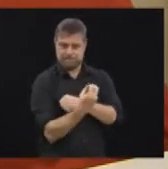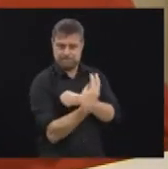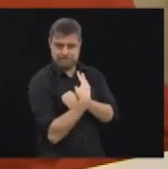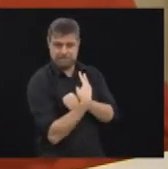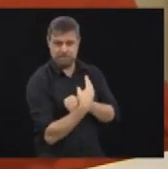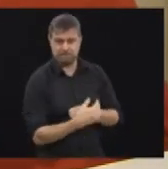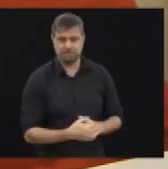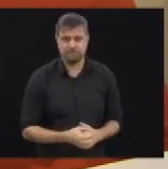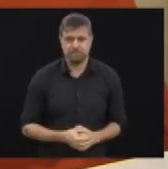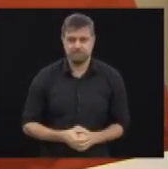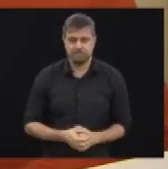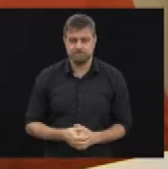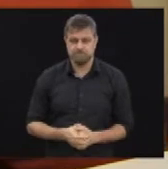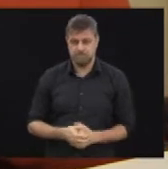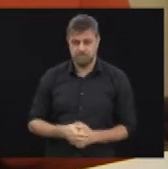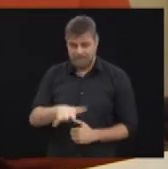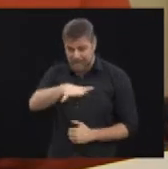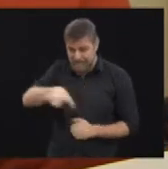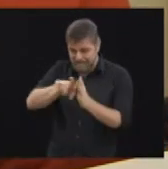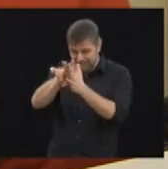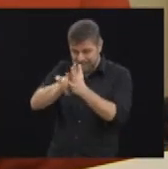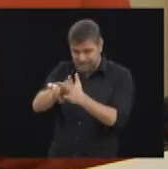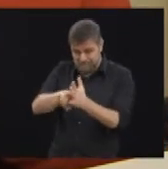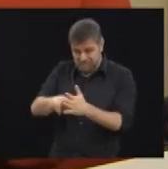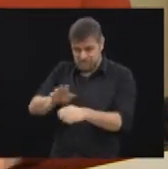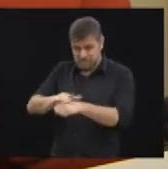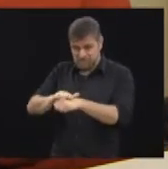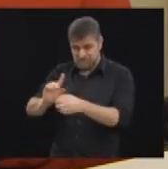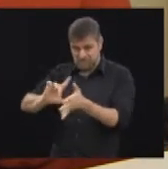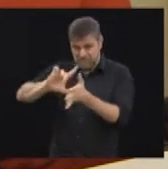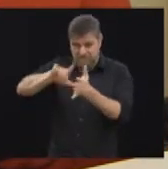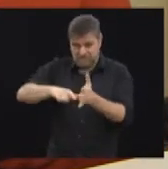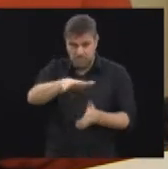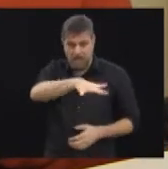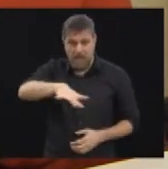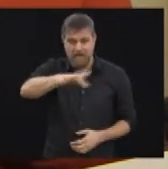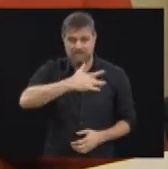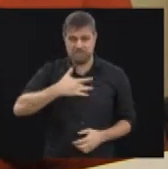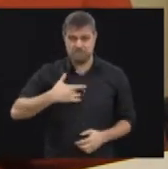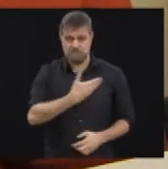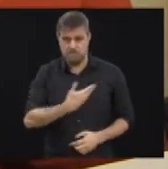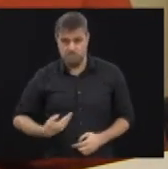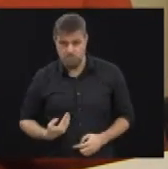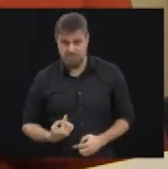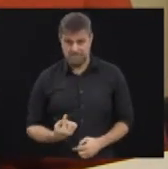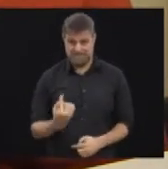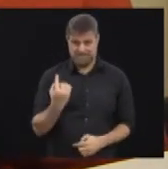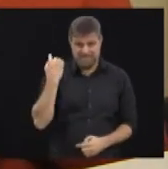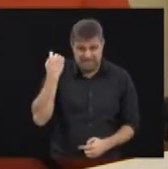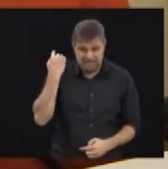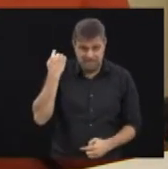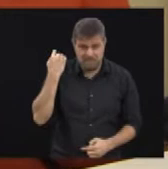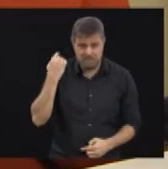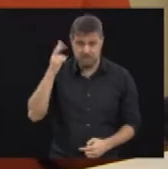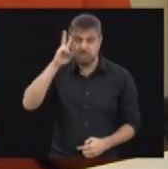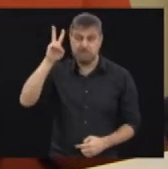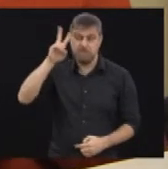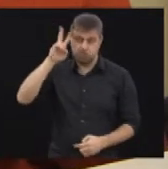infecciosas, né? Então, a epidemiologia e depois a saúde pública,